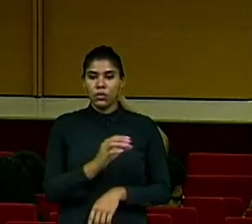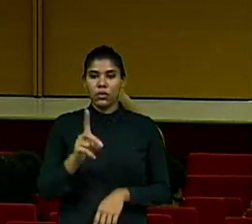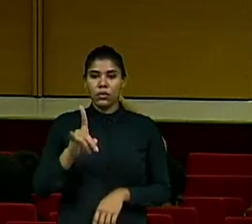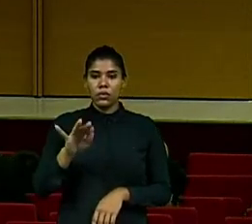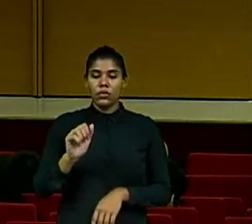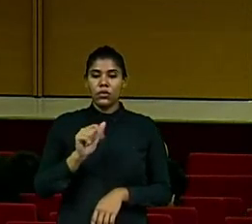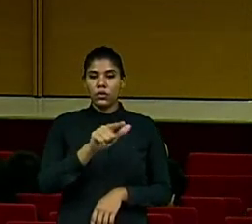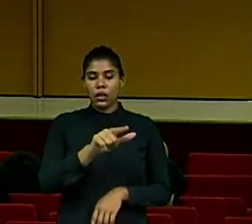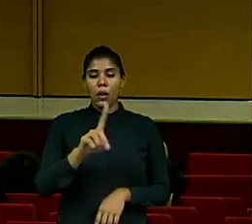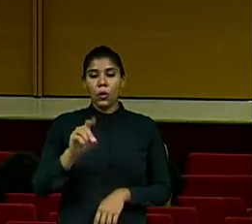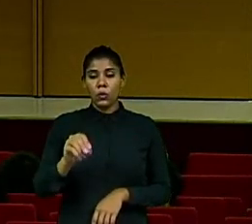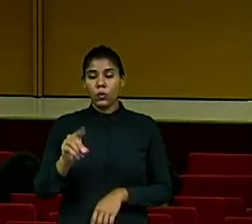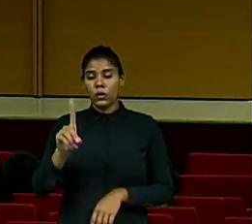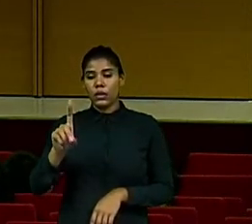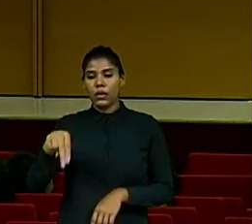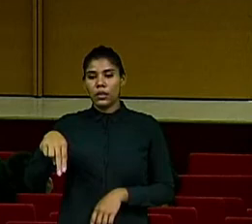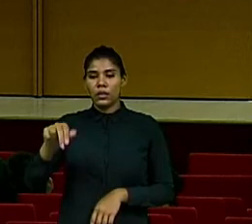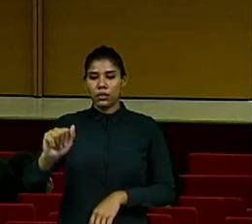gente é única